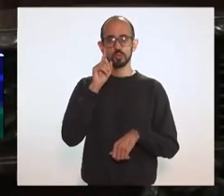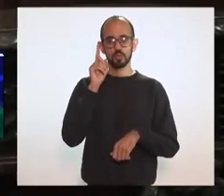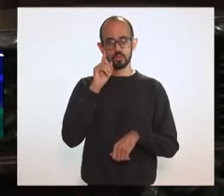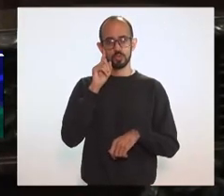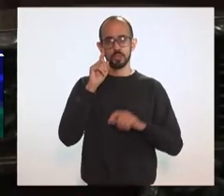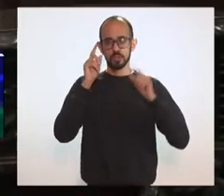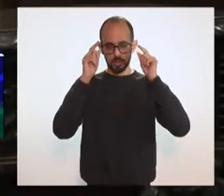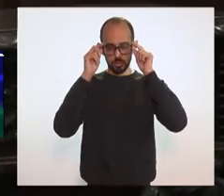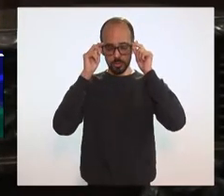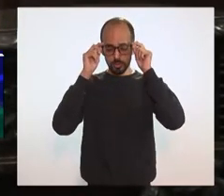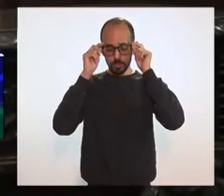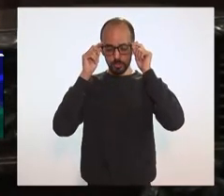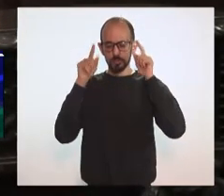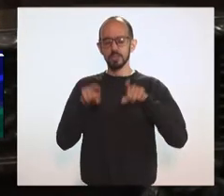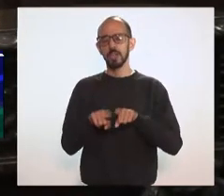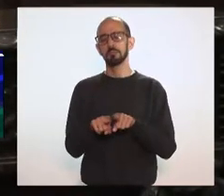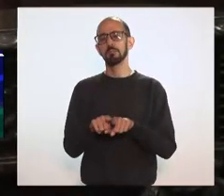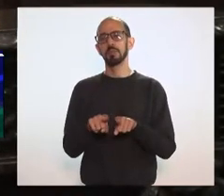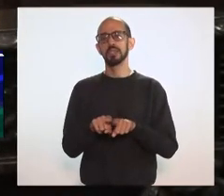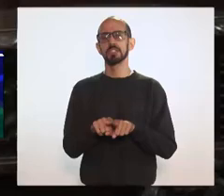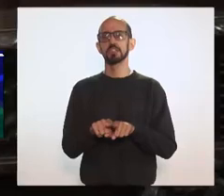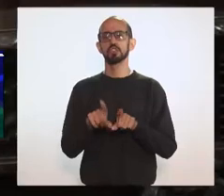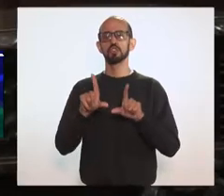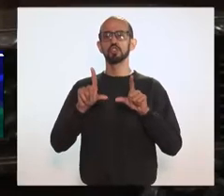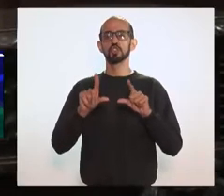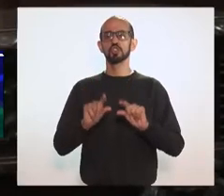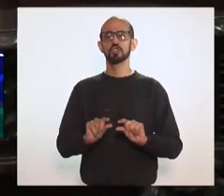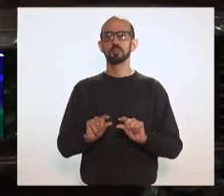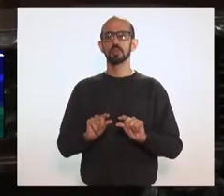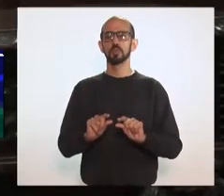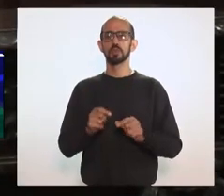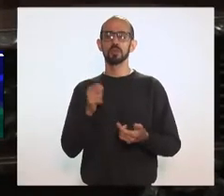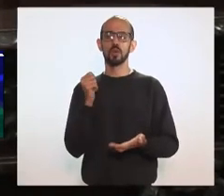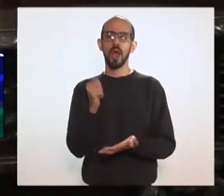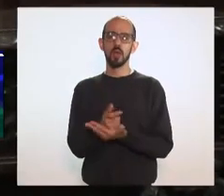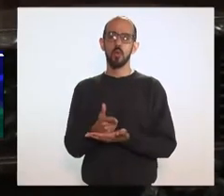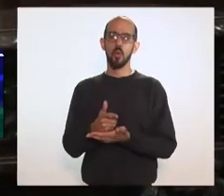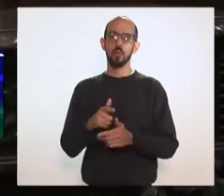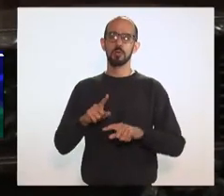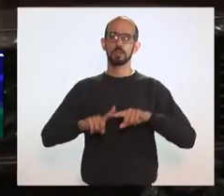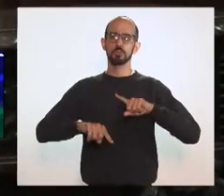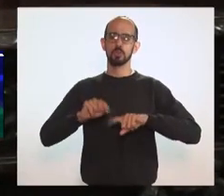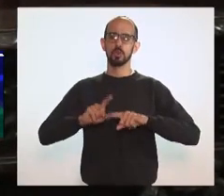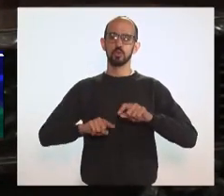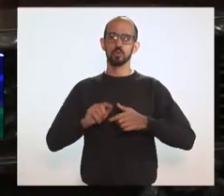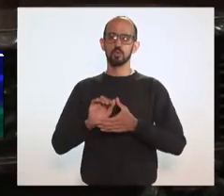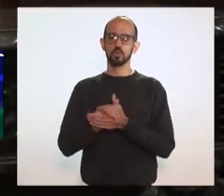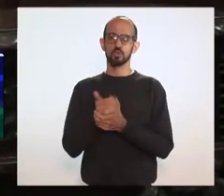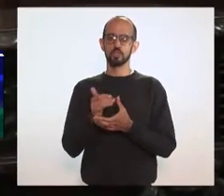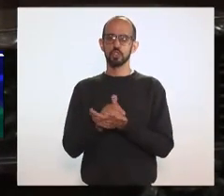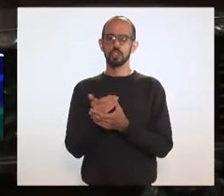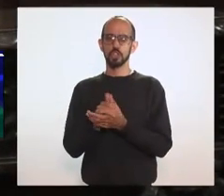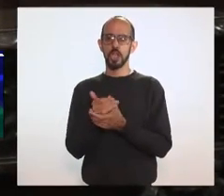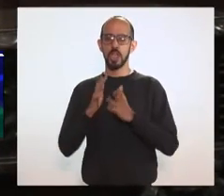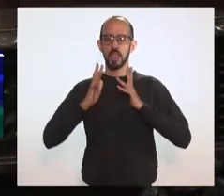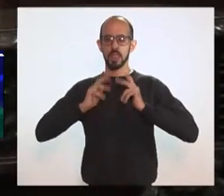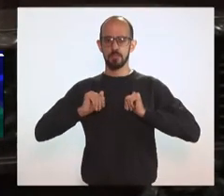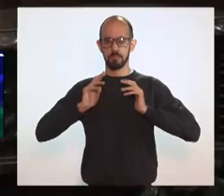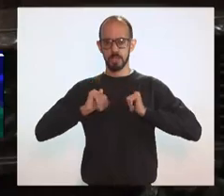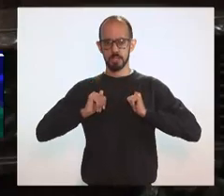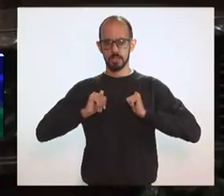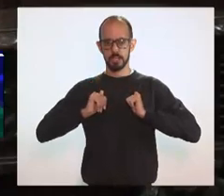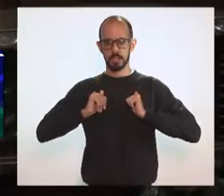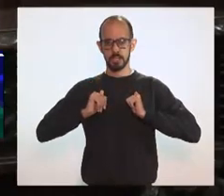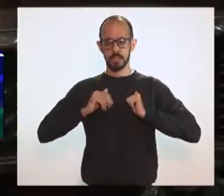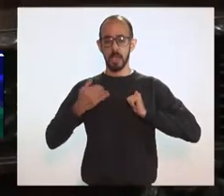E reduziram também a compra de itens de higiene, algo tão fundamental e importante para que